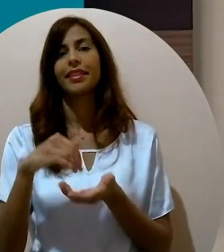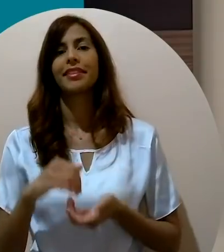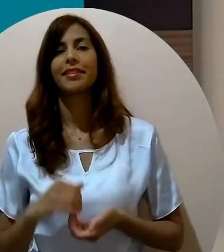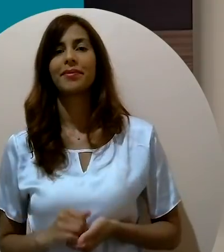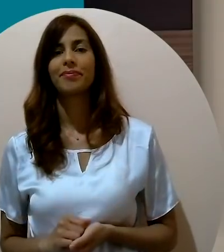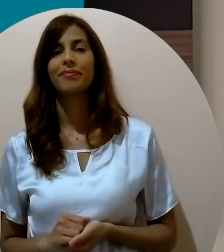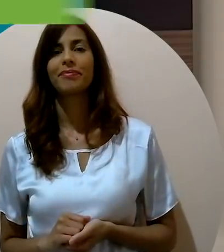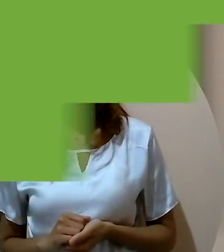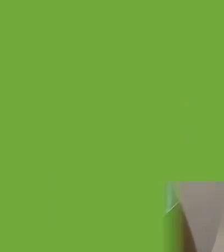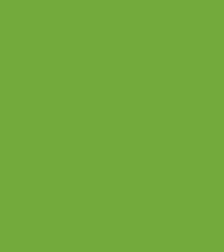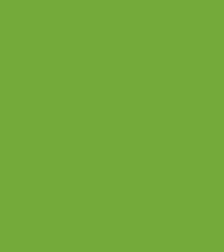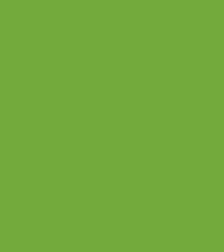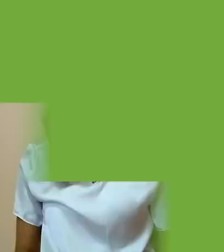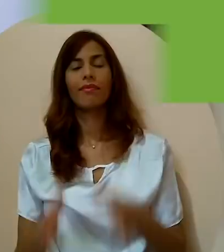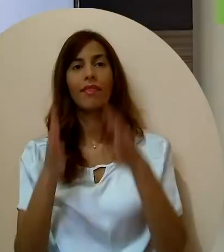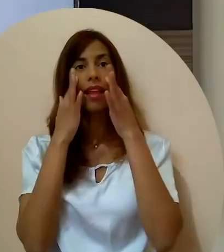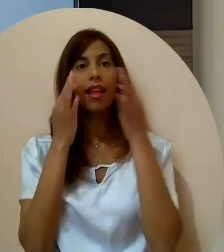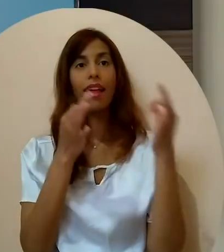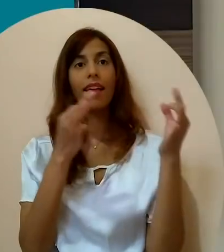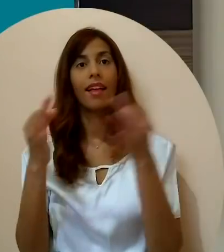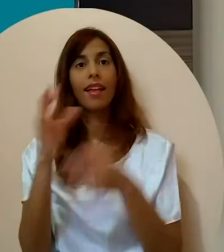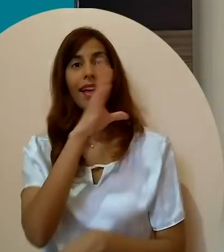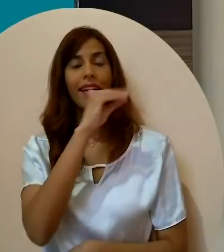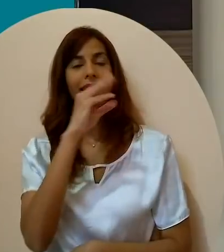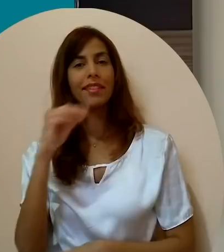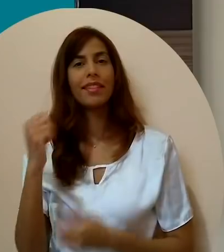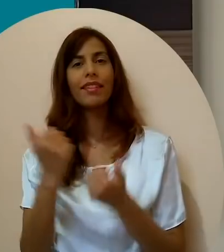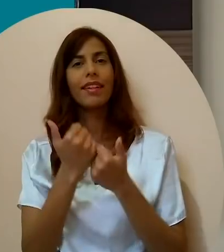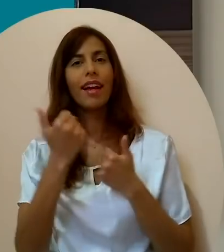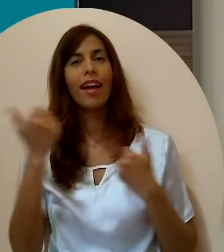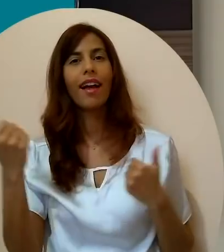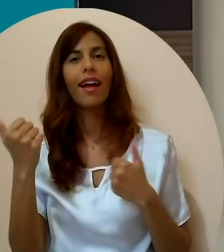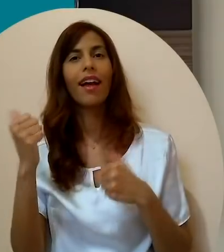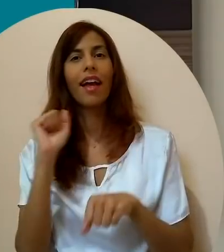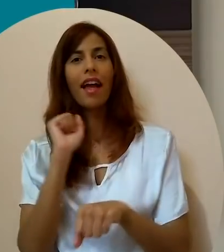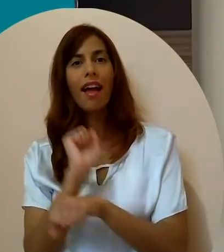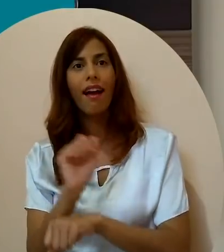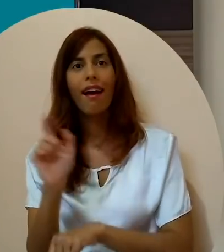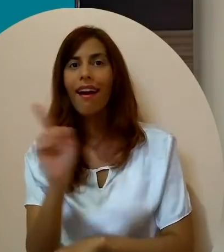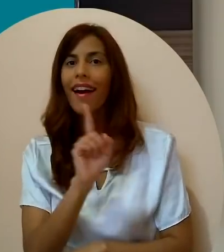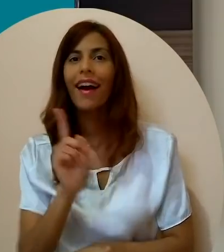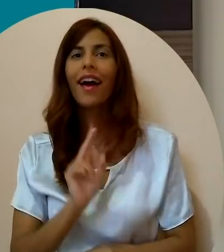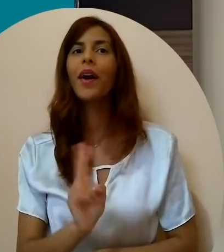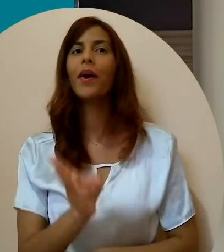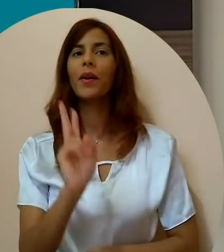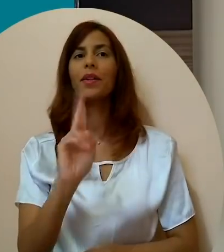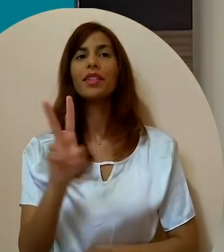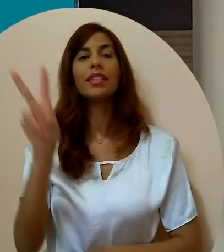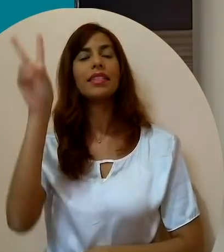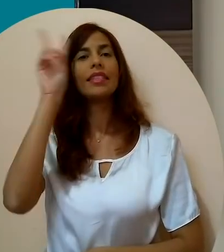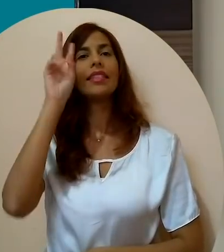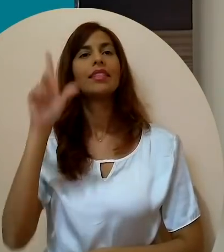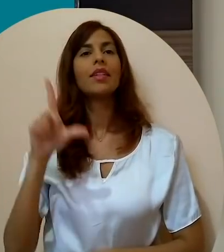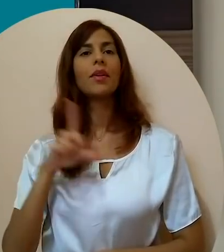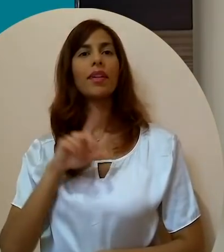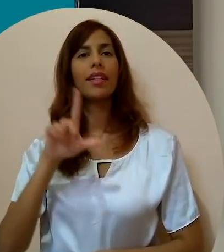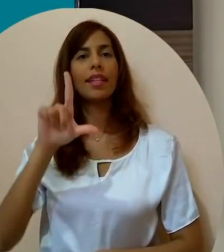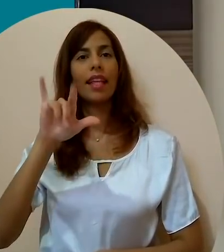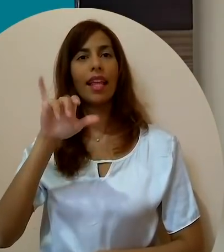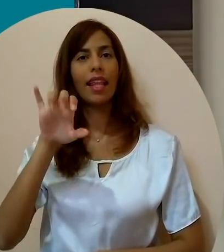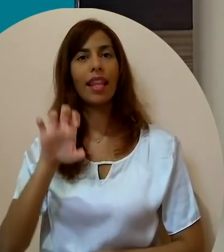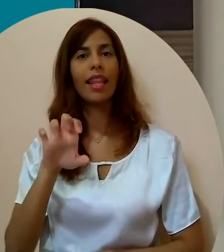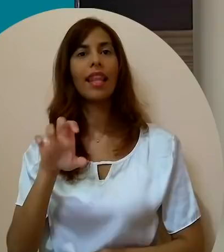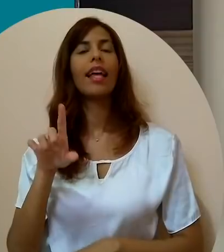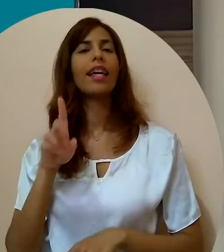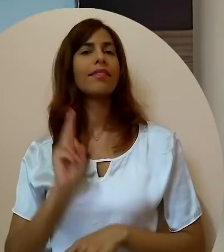WhatsApp da Secretaria da Igreja. Atenção, adolescentes! As atividades do módulo seguem a todo vapor. Às segundas-feiras,